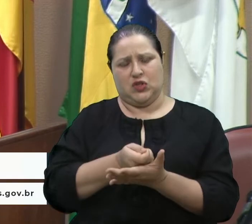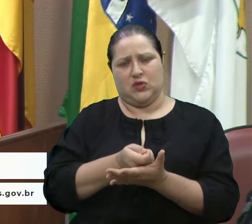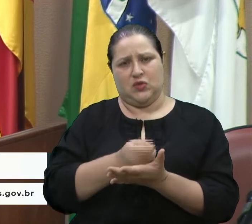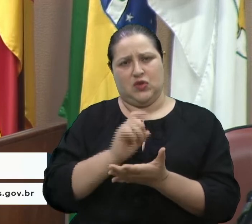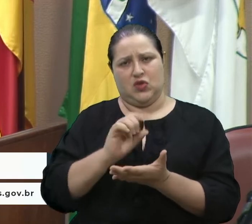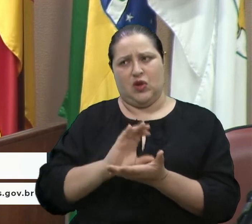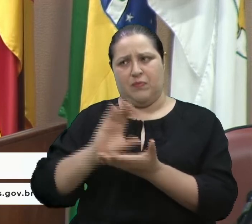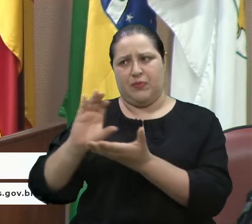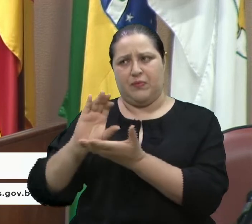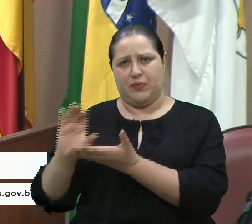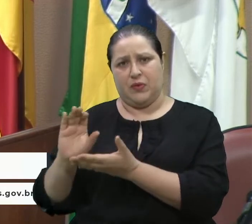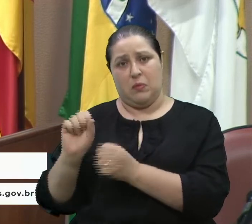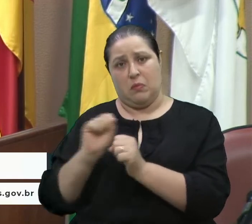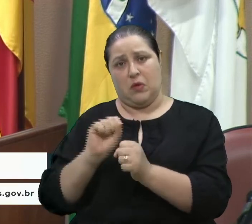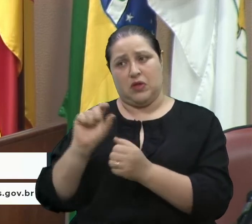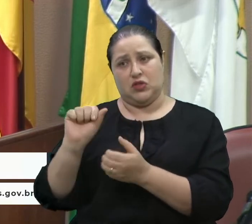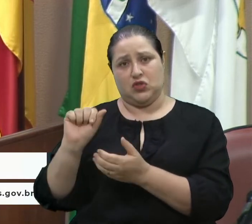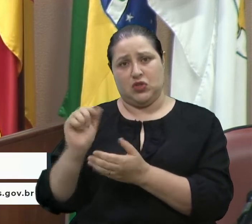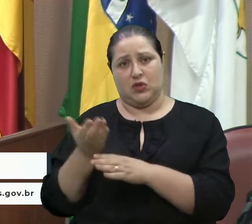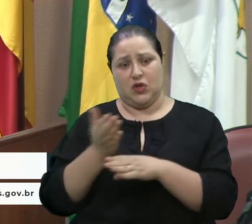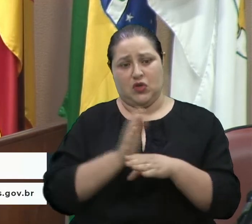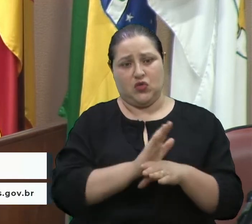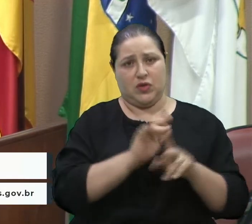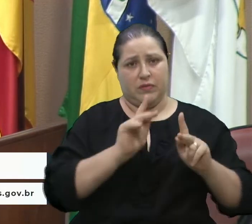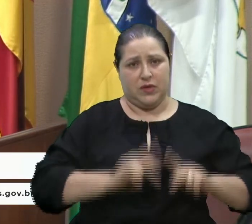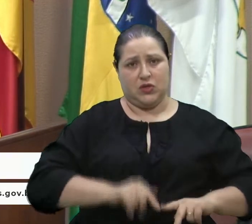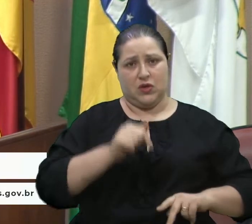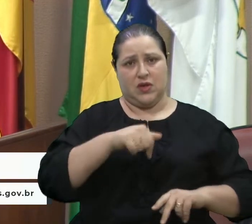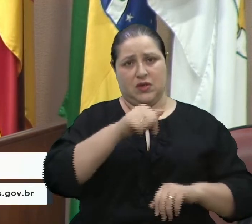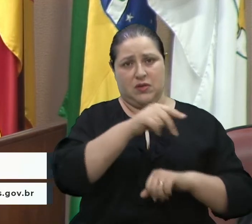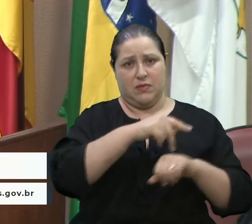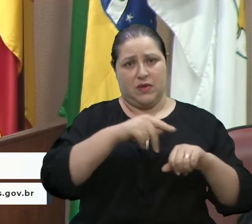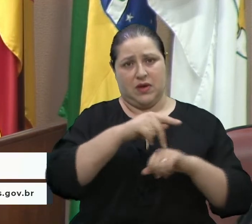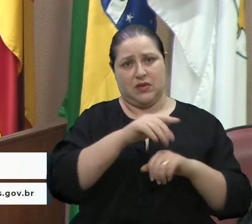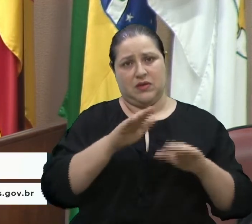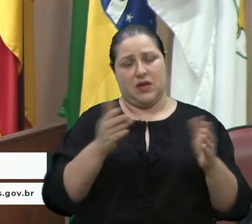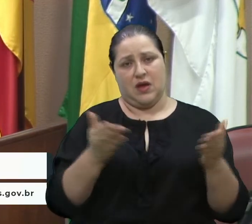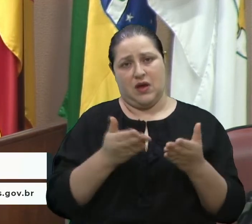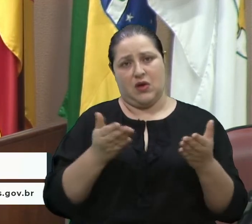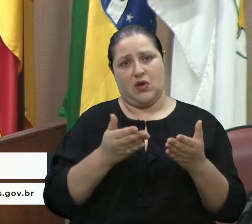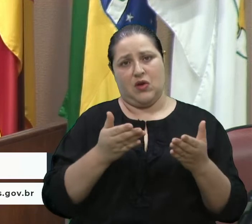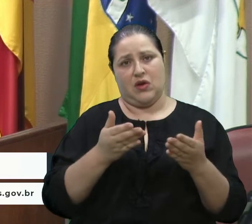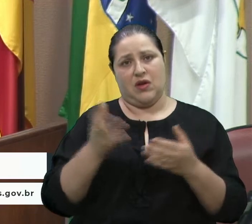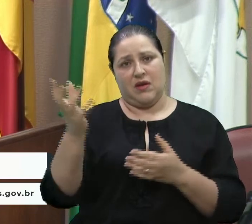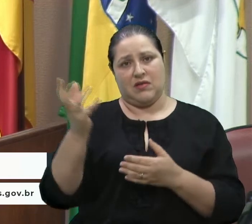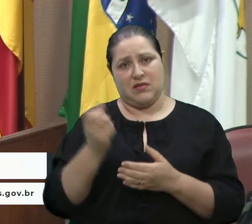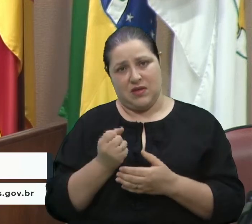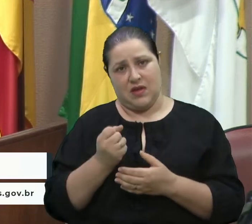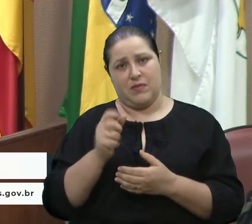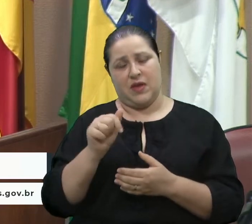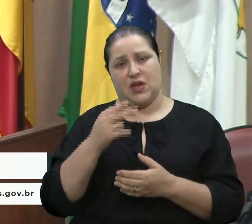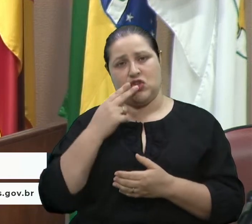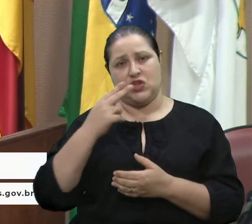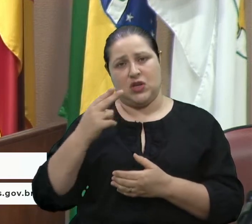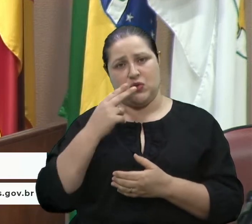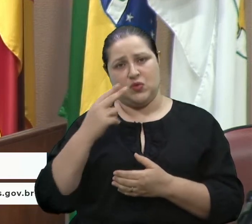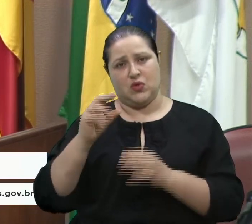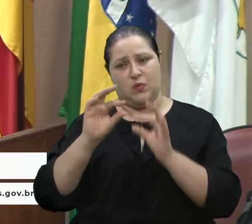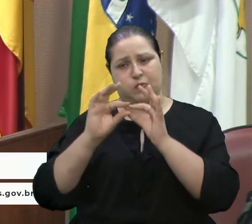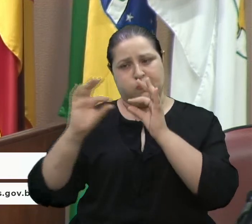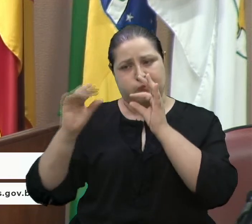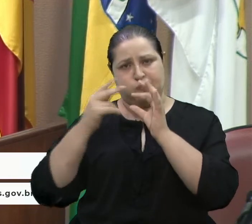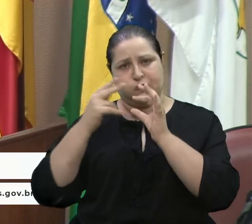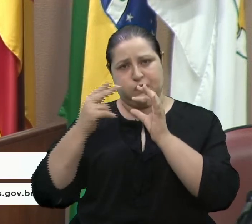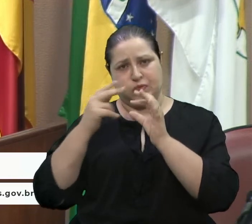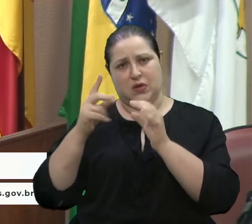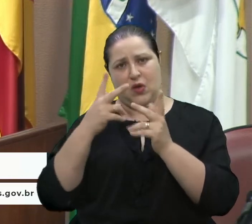podia ter servido às pessoas desse país, mas agora a gente vai receber em charuto, se receber, como garantia desse assalto